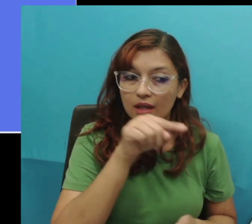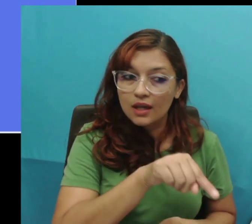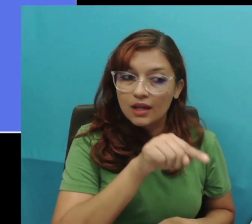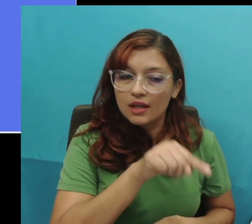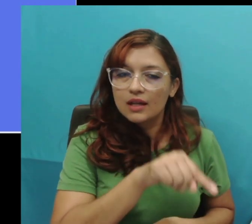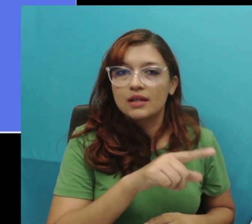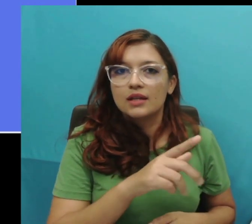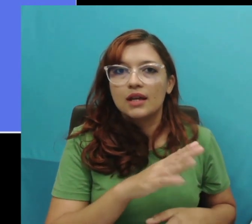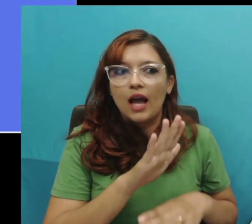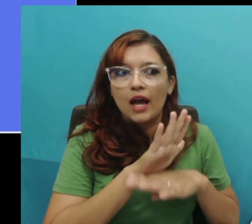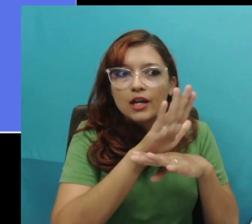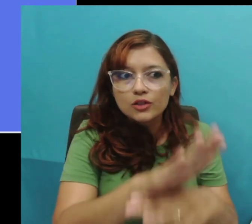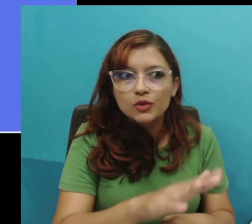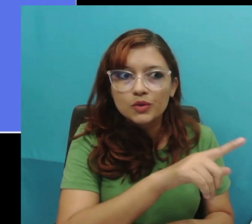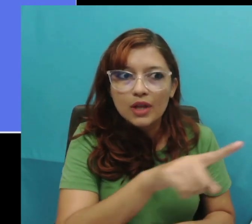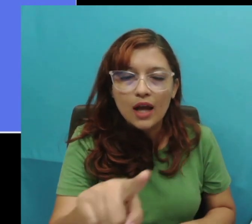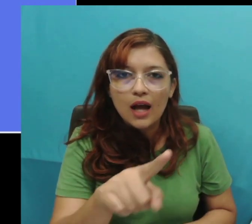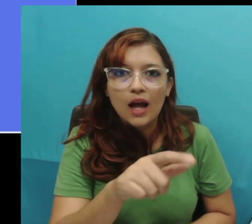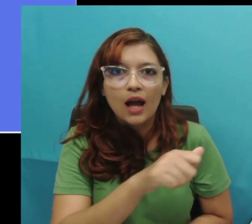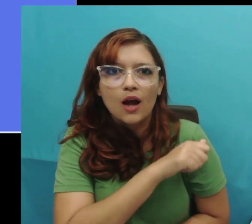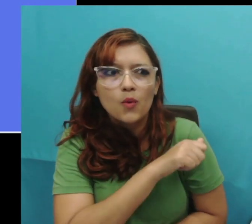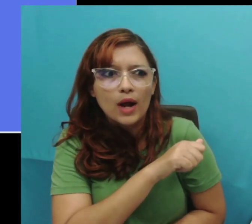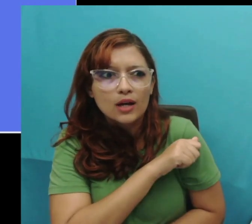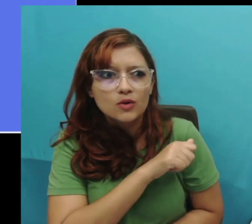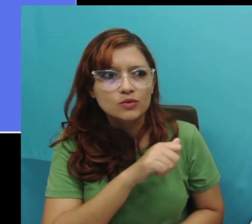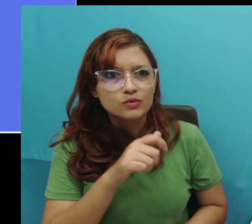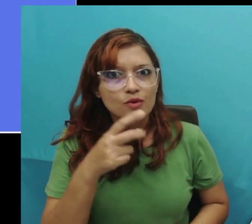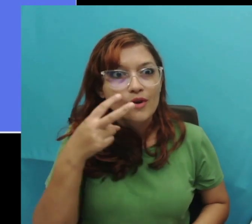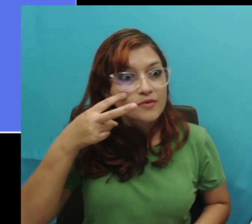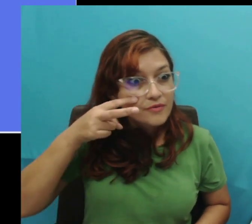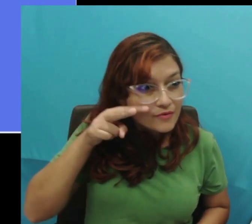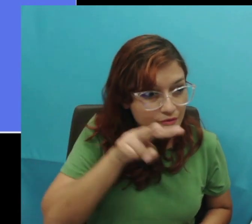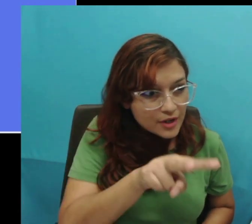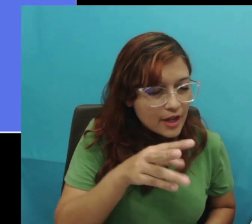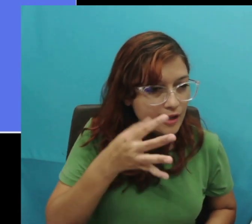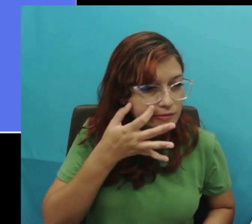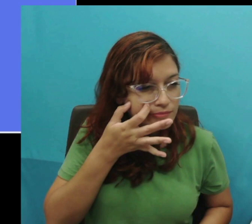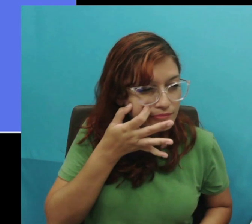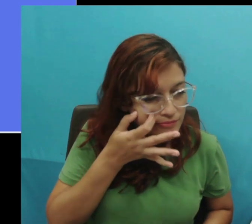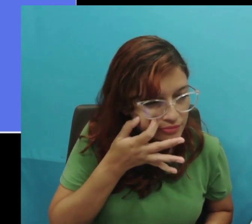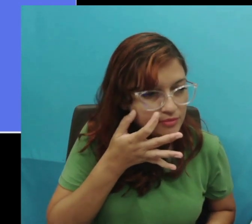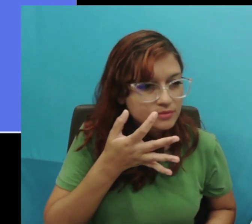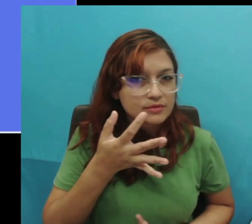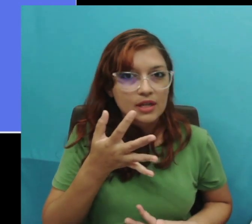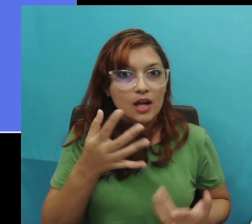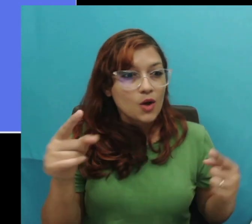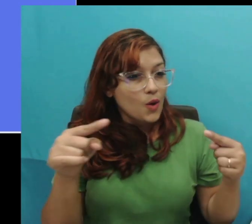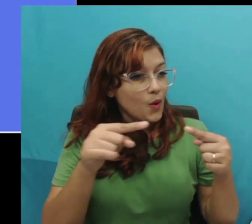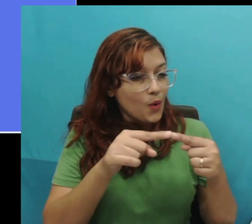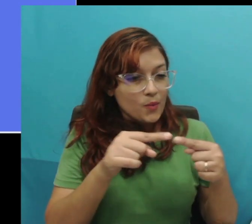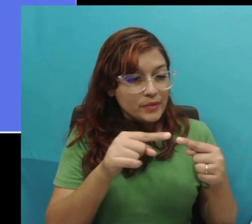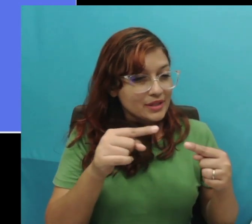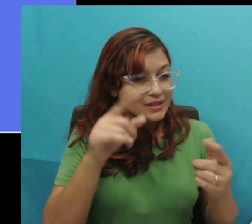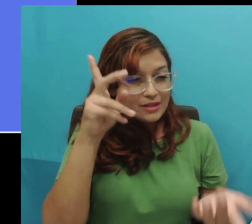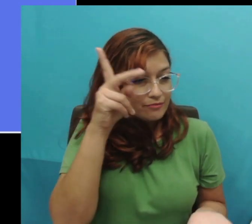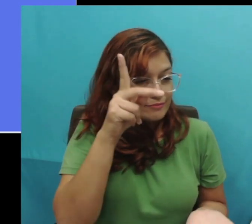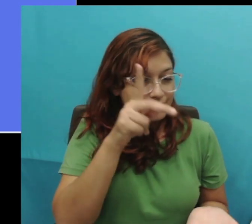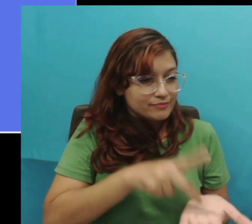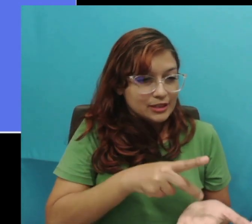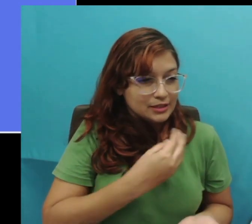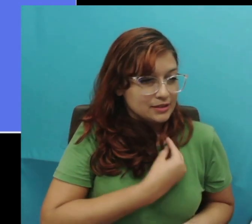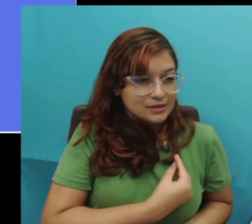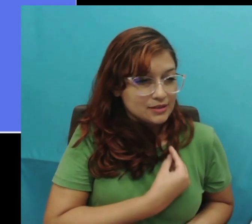vai depender. Os experimentos reais, eles ajudam os alunos a ter uma percepção